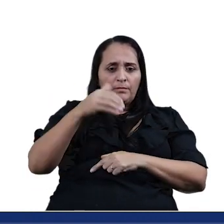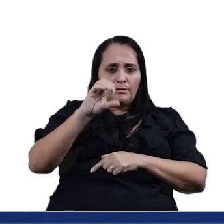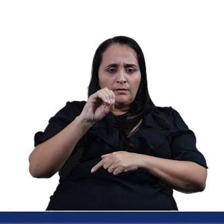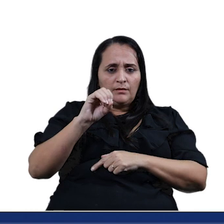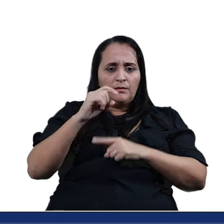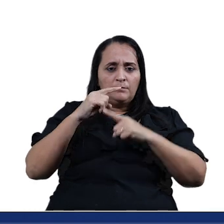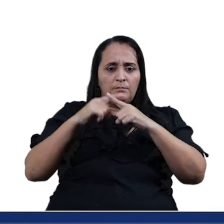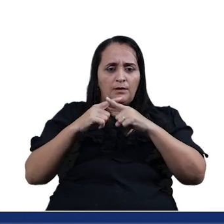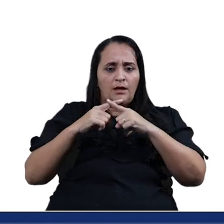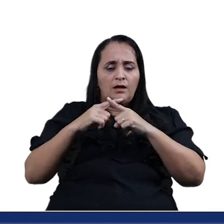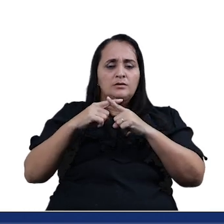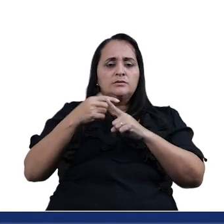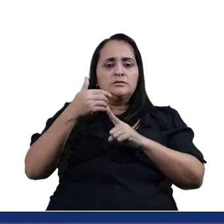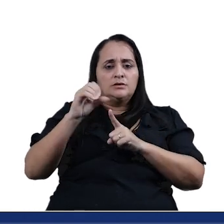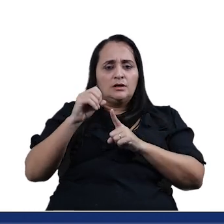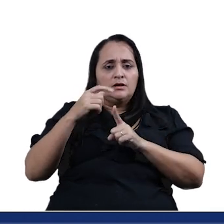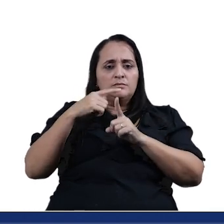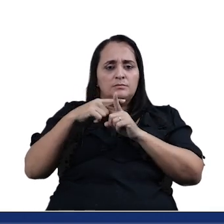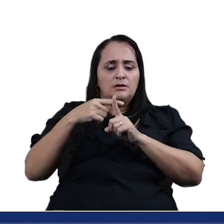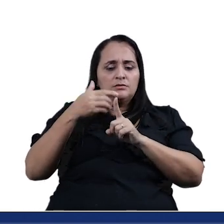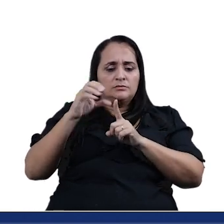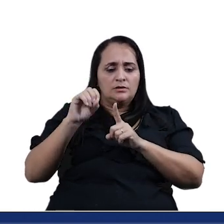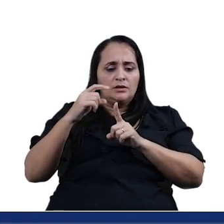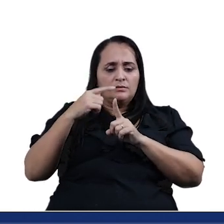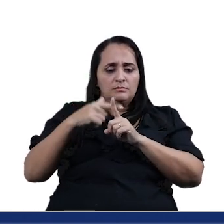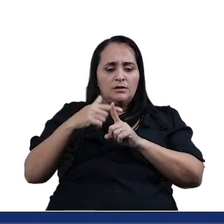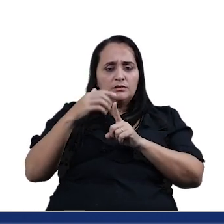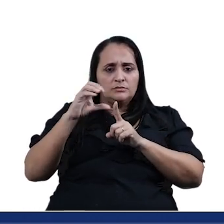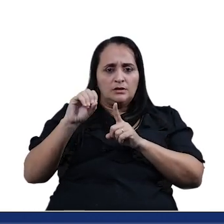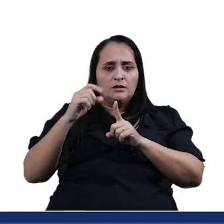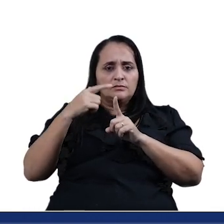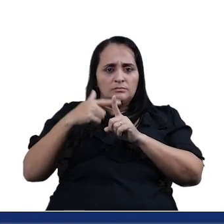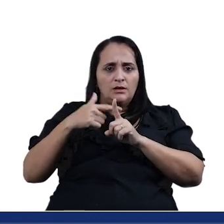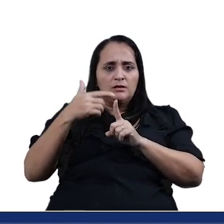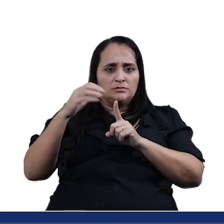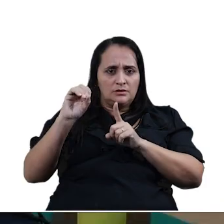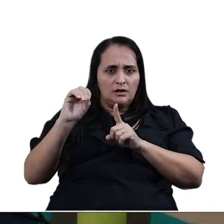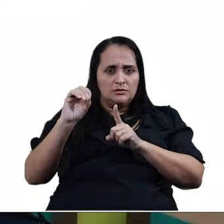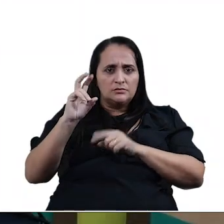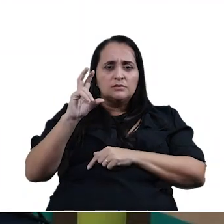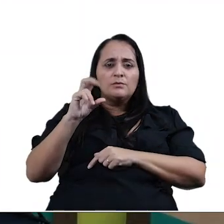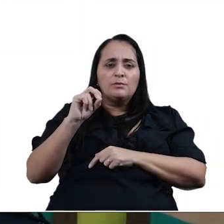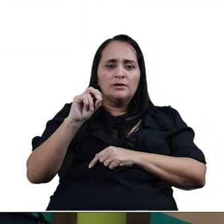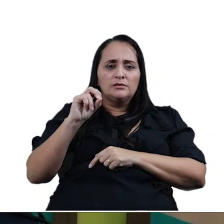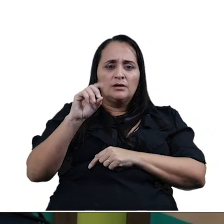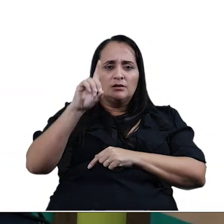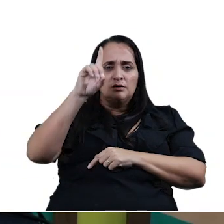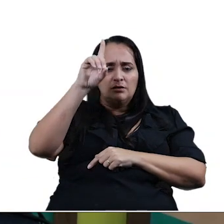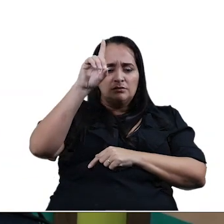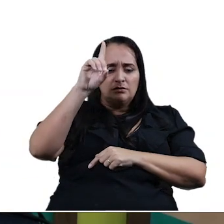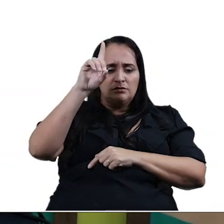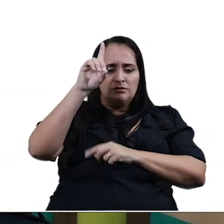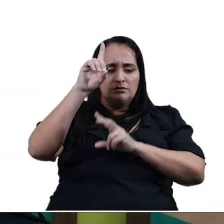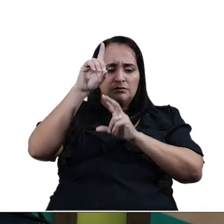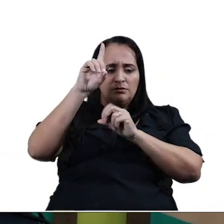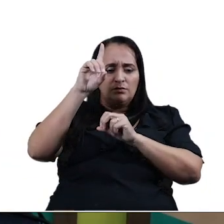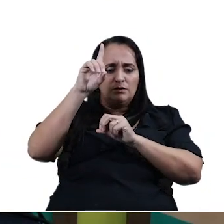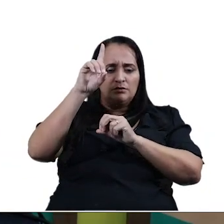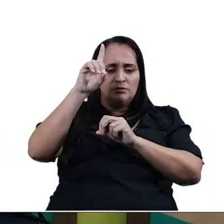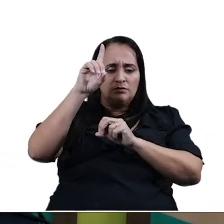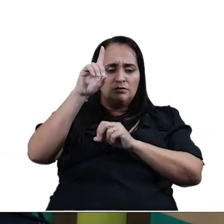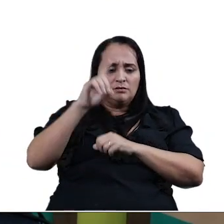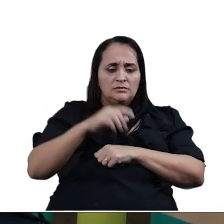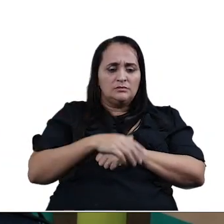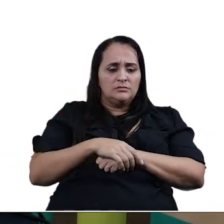10 mais 10 mais 10 mais 10 mais 10. 50 dezenas. É como se,